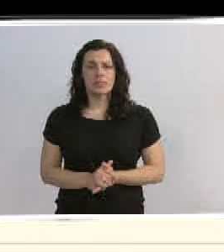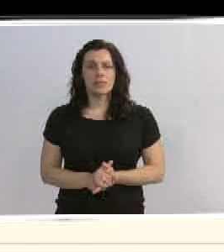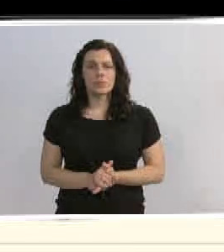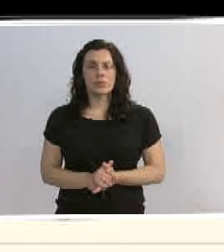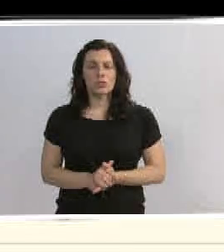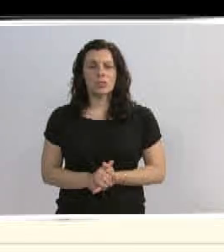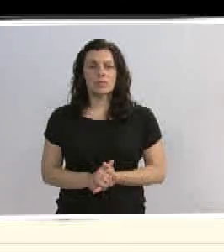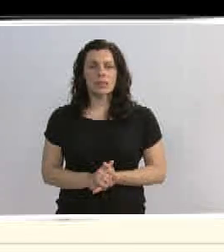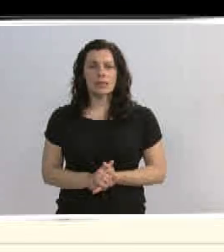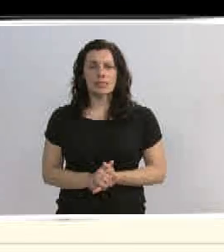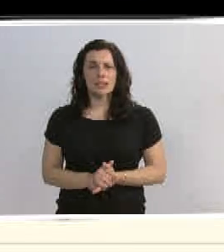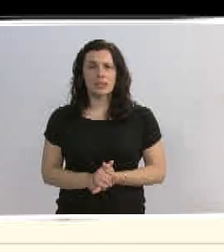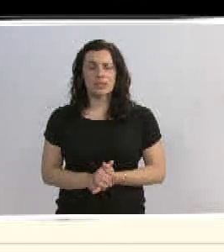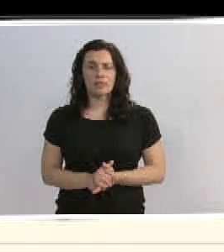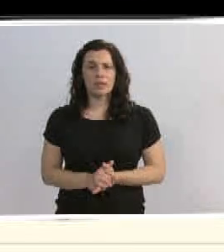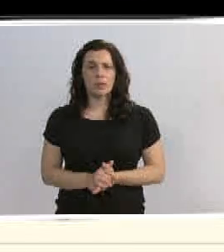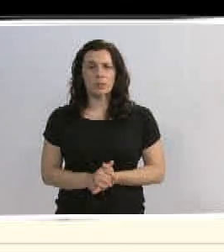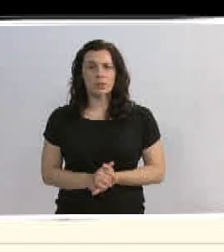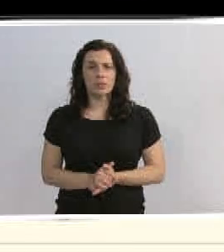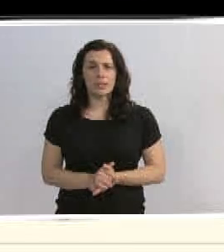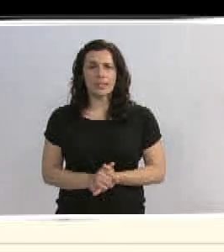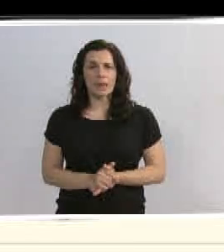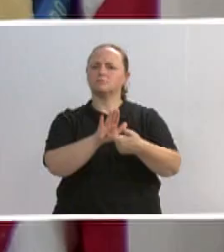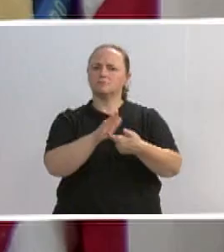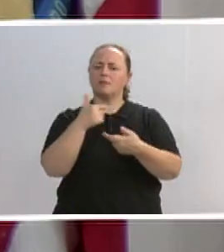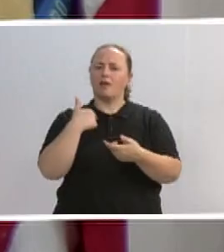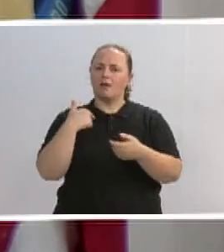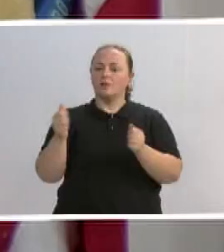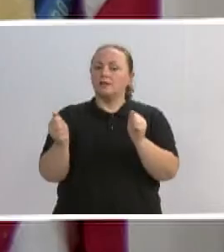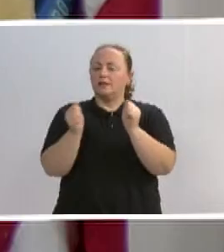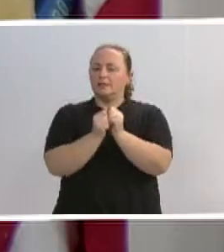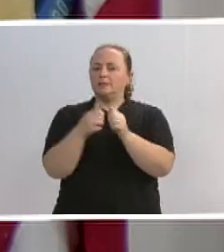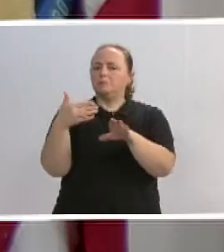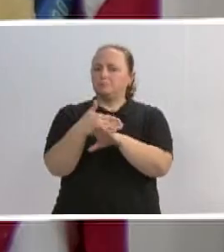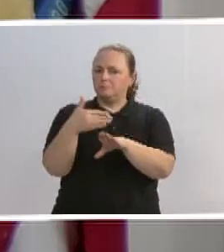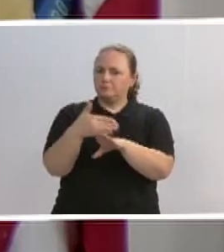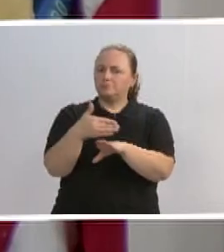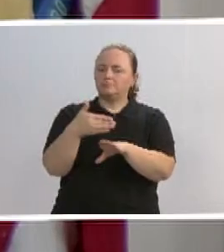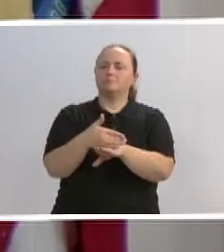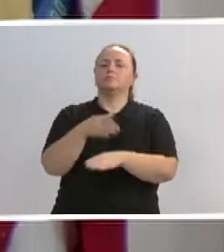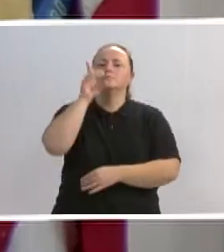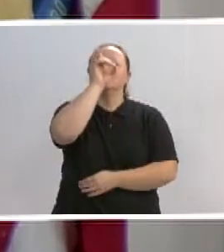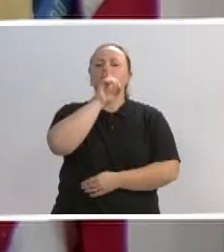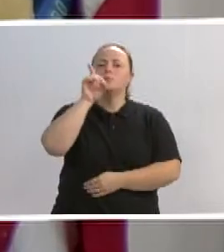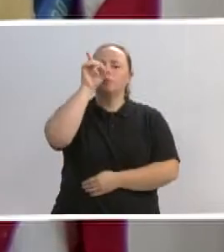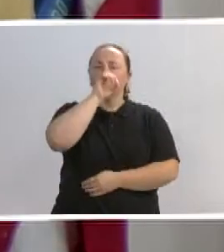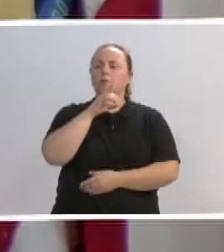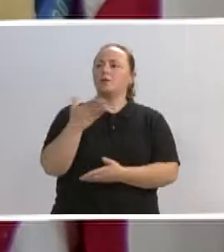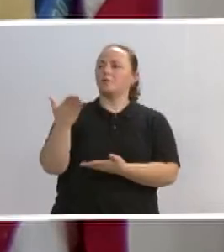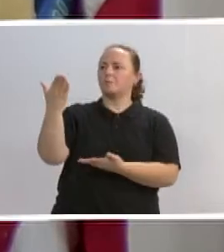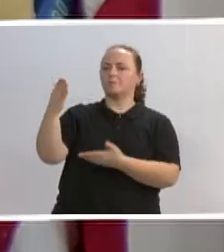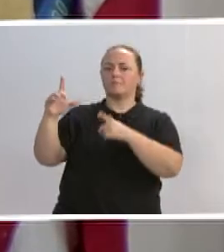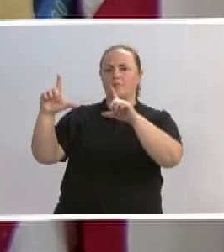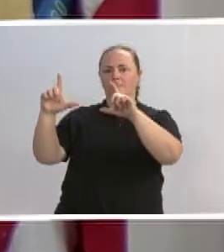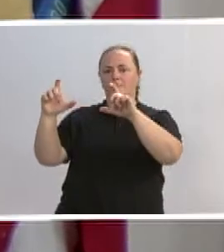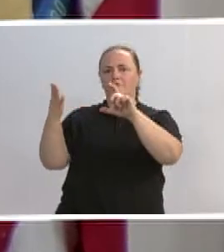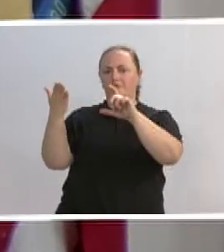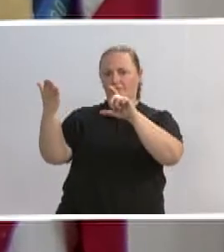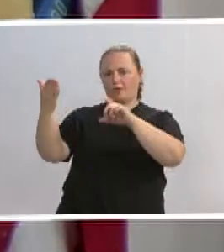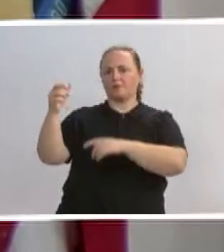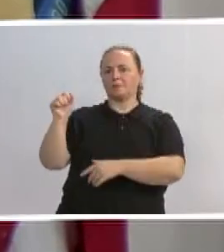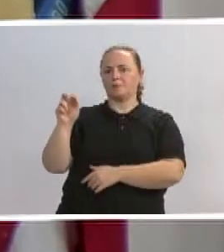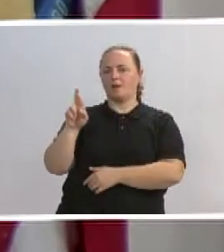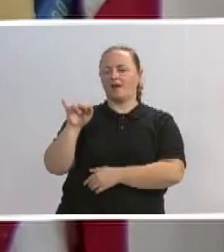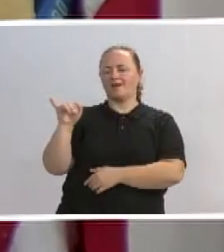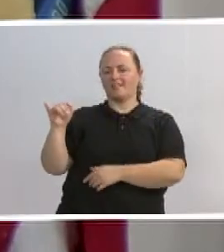p pela administração pública Municipal de autoria do vereador Beto tribez do PSDB as propostas seguem agora para a